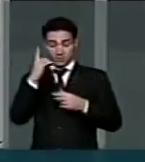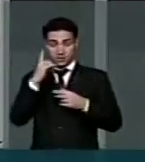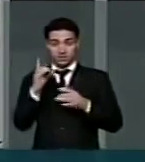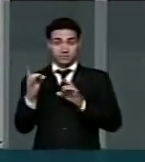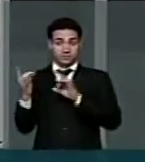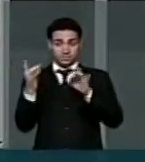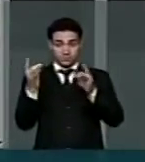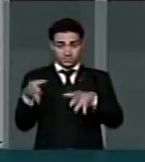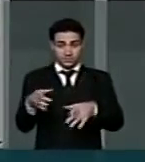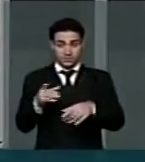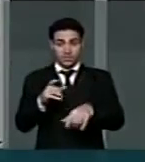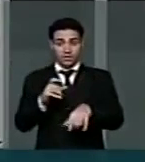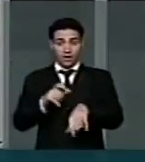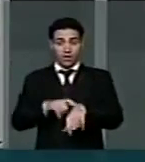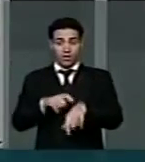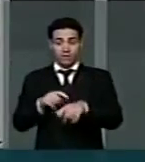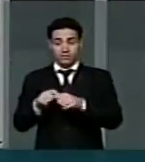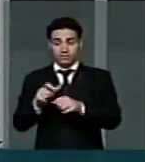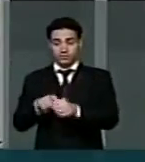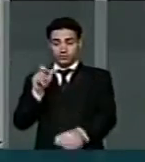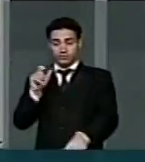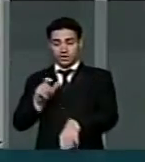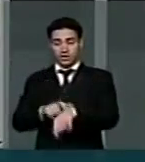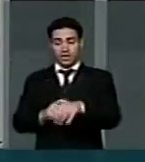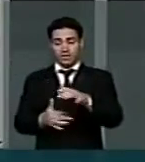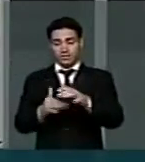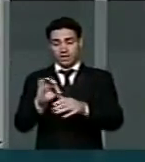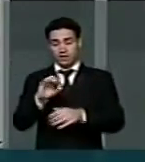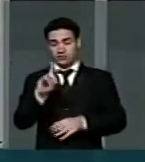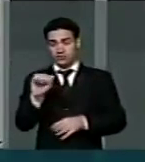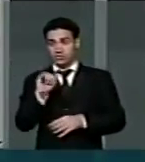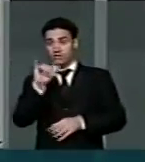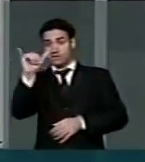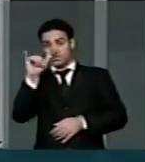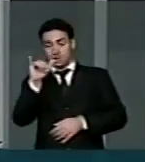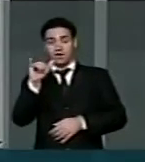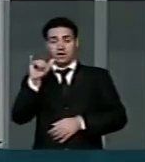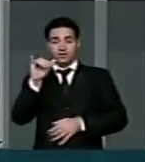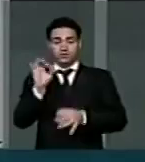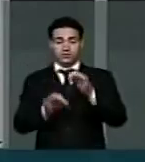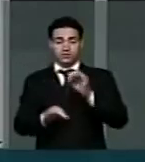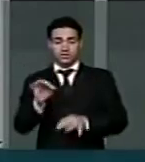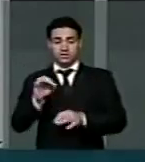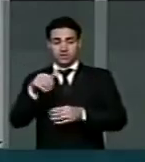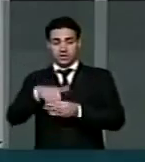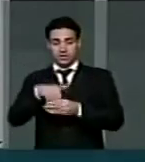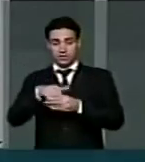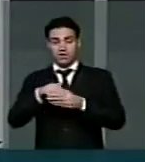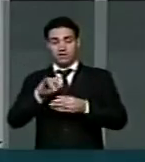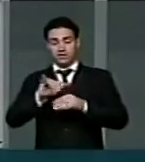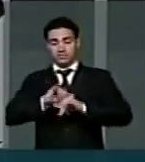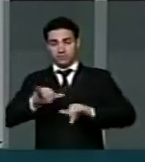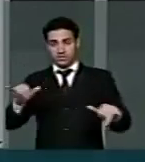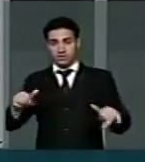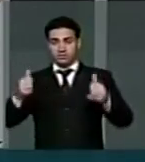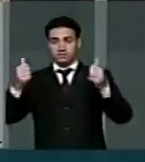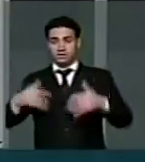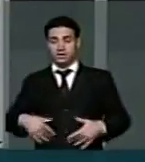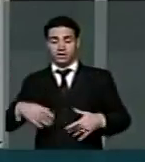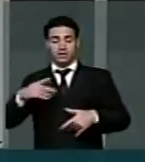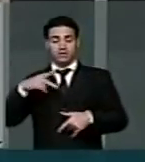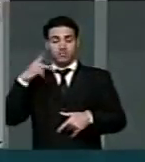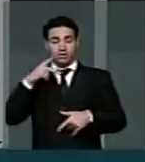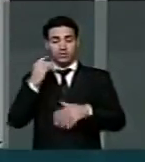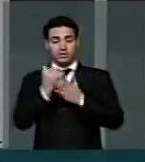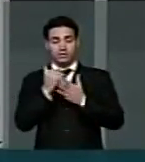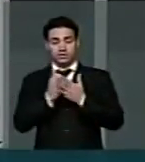de desfiliação, e dou até um prazo de 10 dias, ele comunique à Justiça Eleitoral, que fará publicidade disso, as razões políticas, programáticas